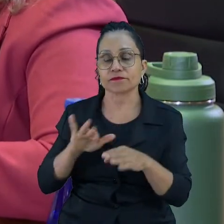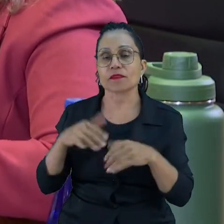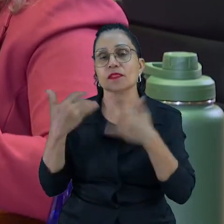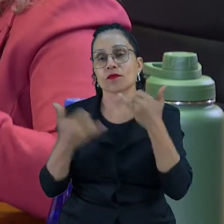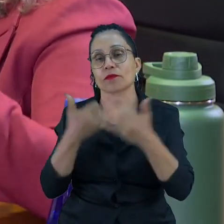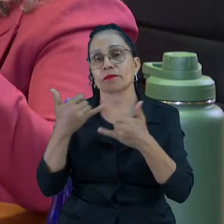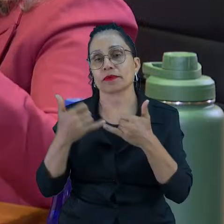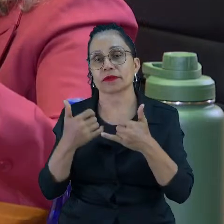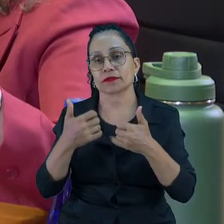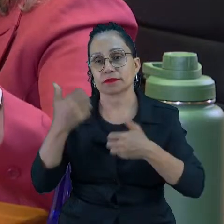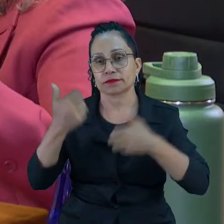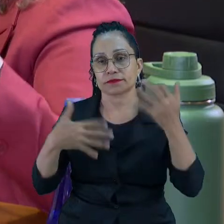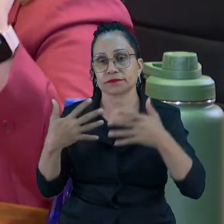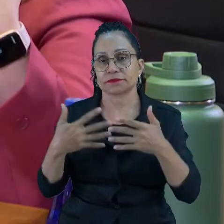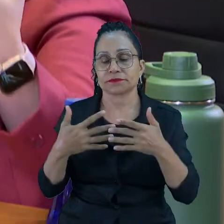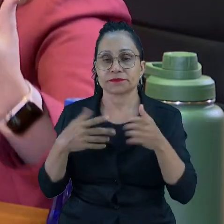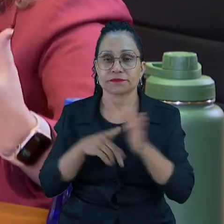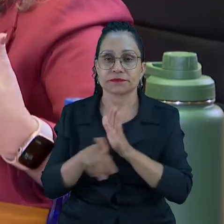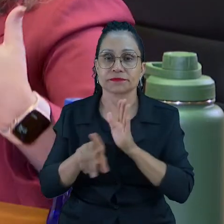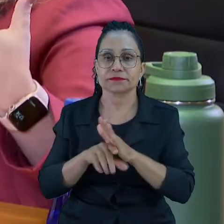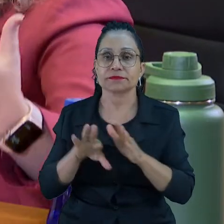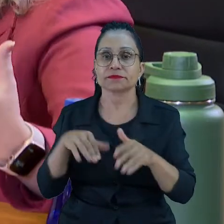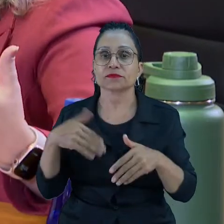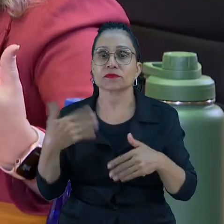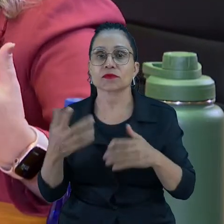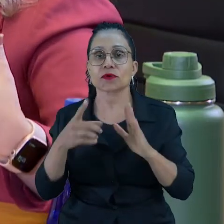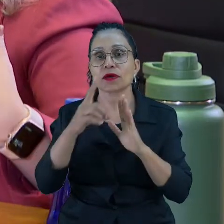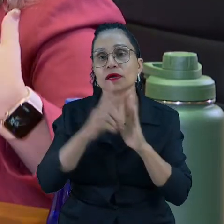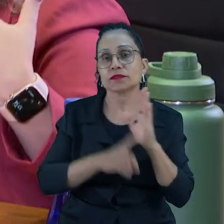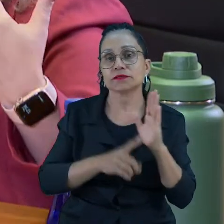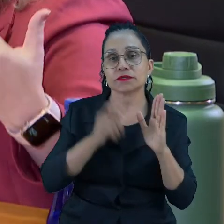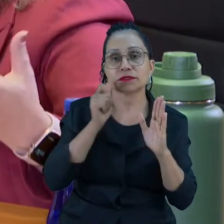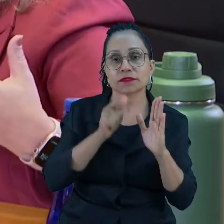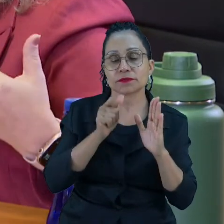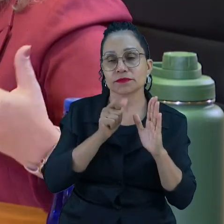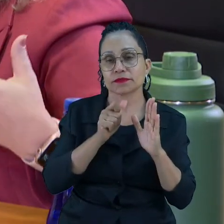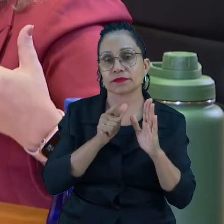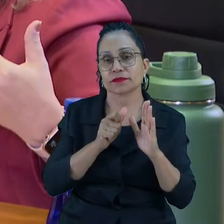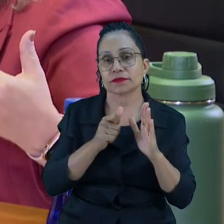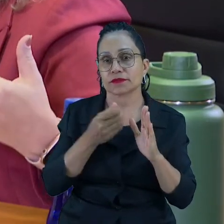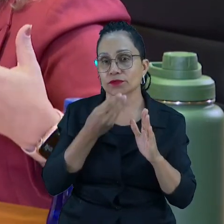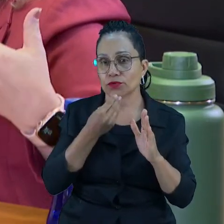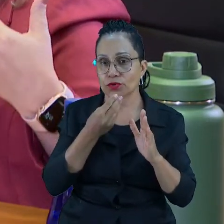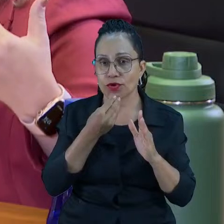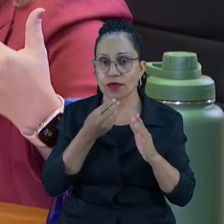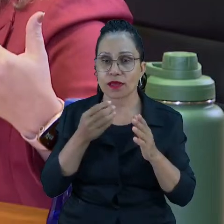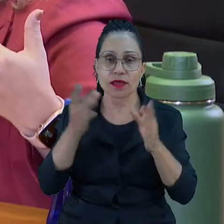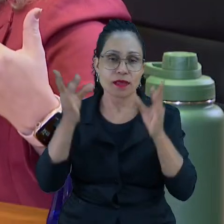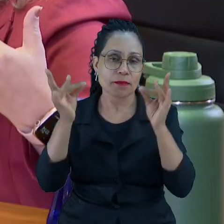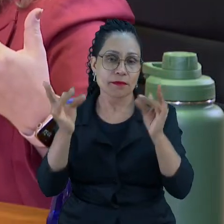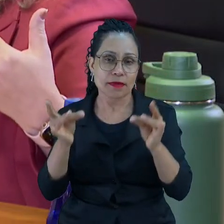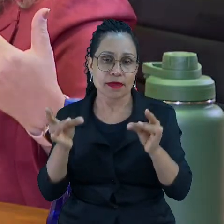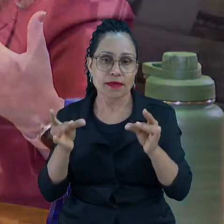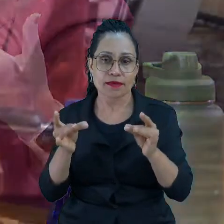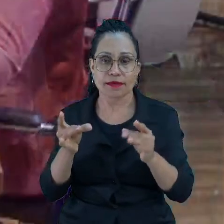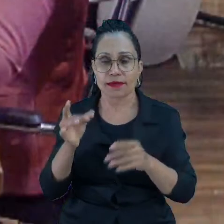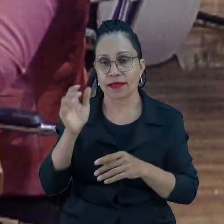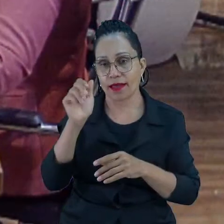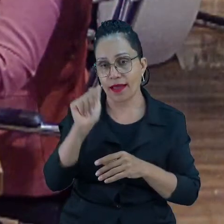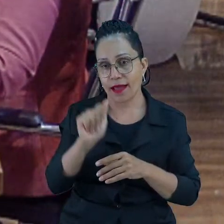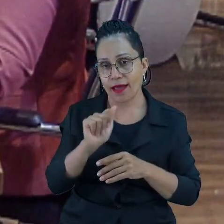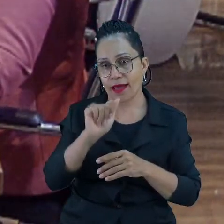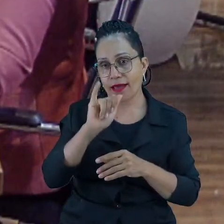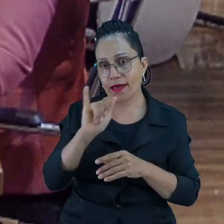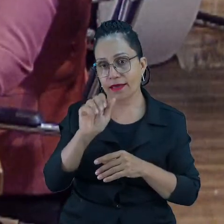estava falando e perguntando para eles quais são os direitos das mulheres. Aí os garçons falaram, isso, ai. Porque